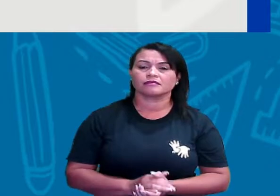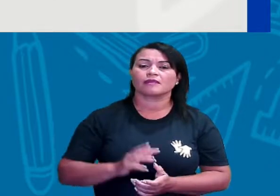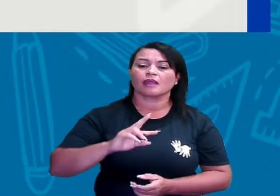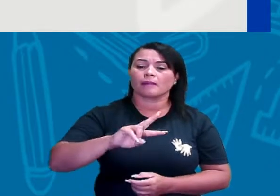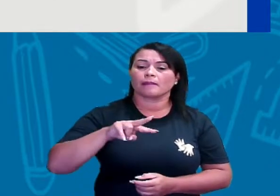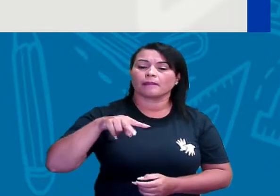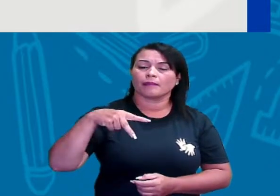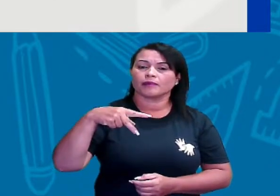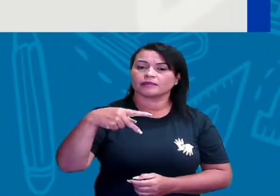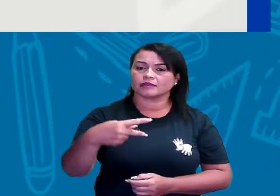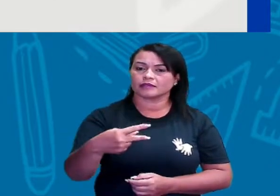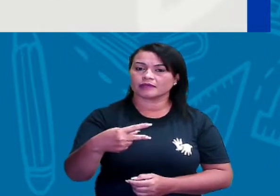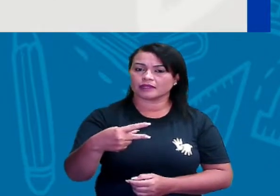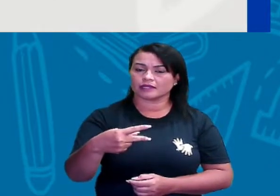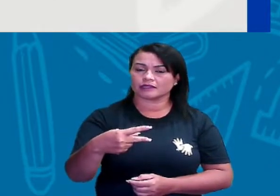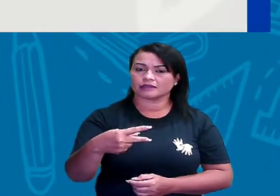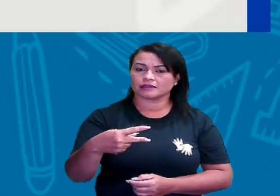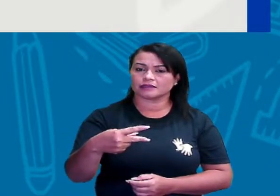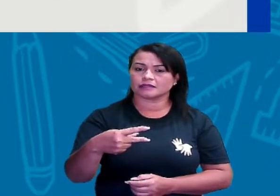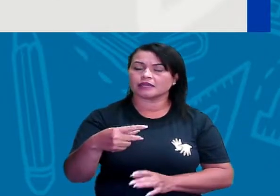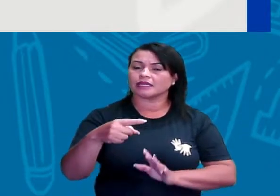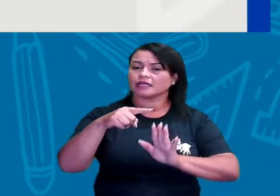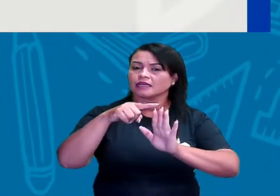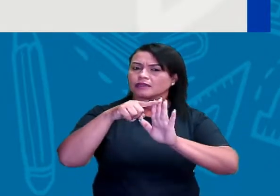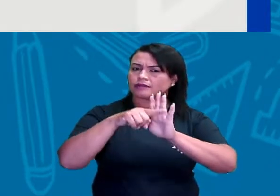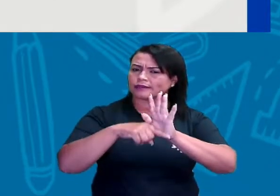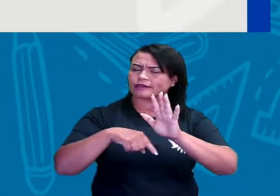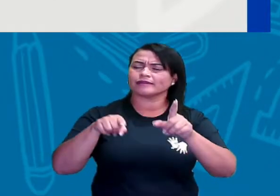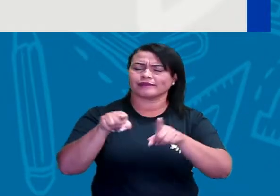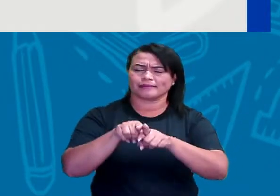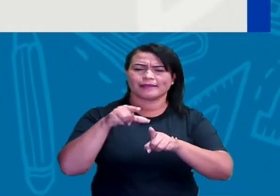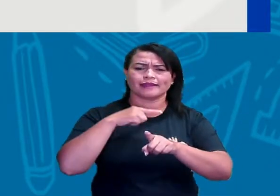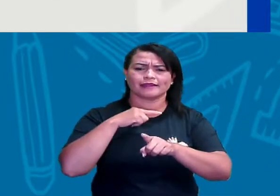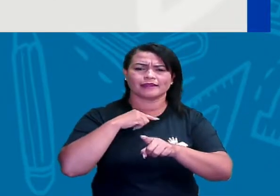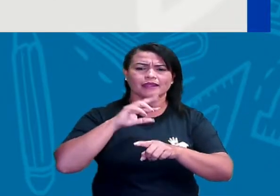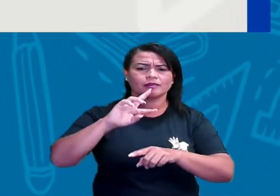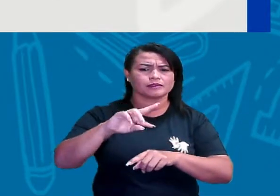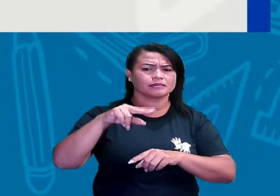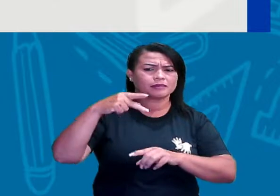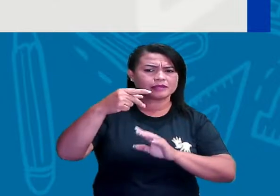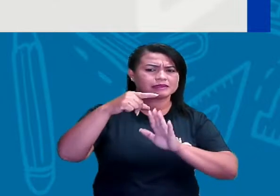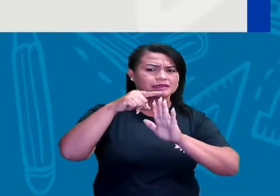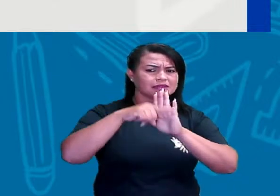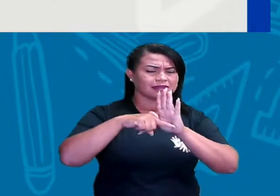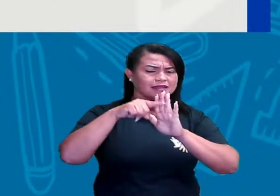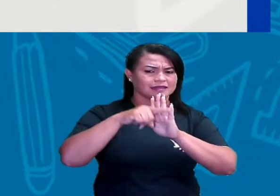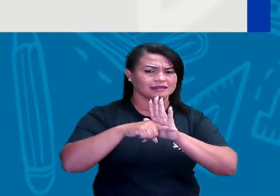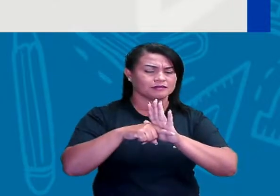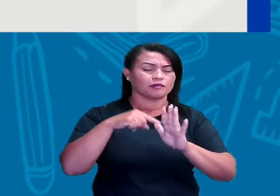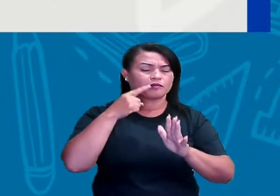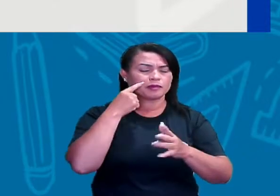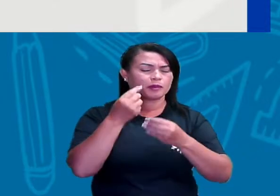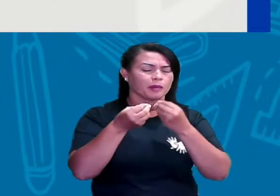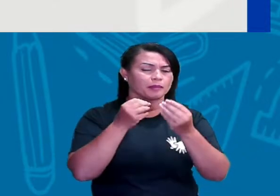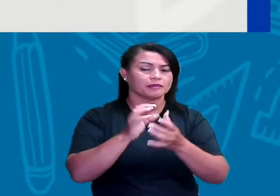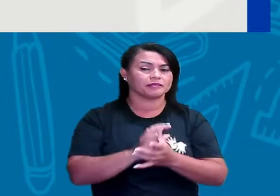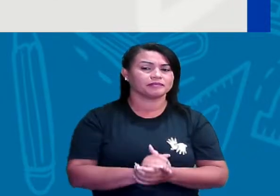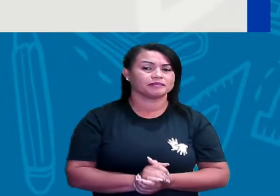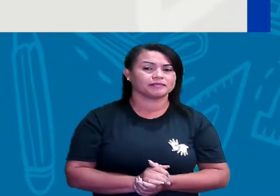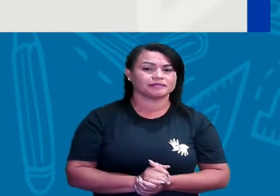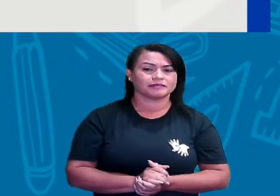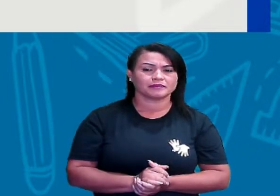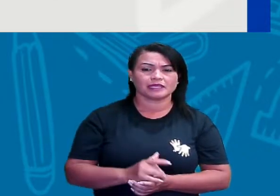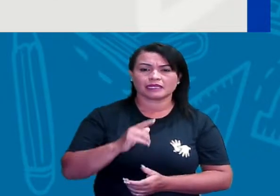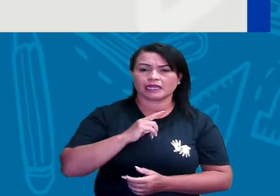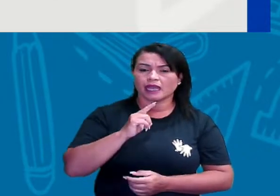Potência de um expoente negativo. Nós também temos os expoentes negativos, que neles vão ficar o seguinte, ó.